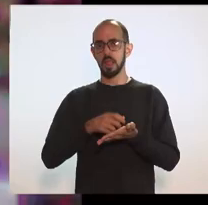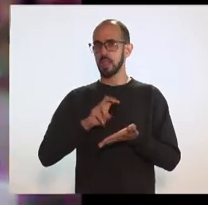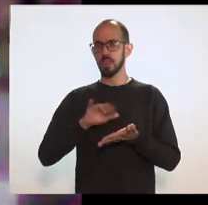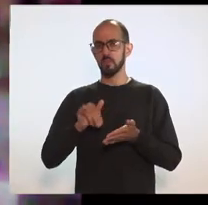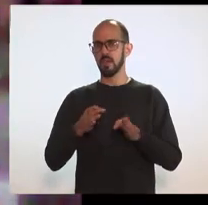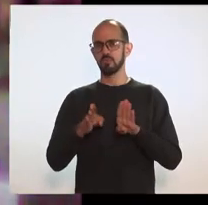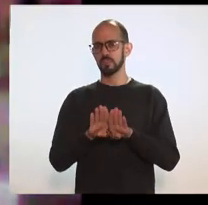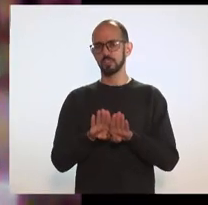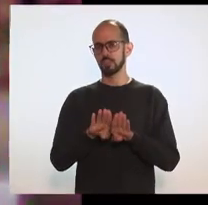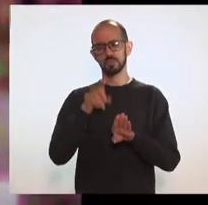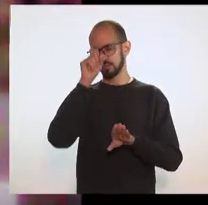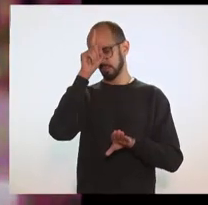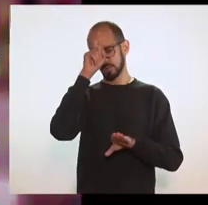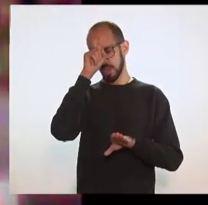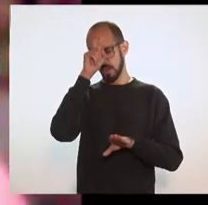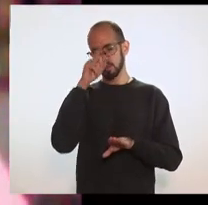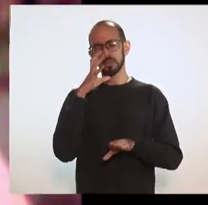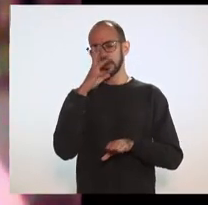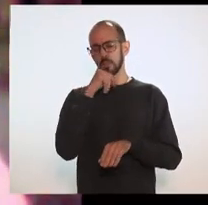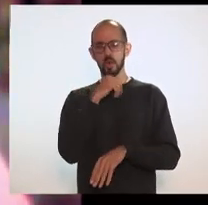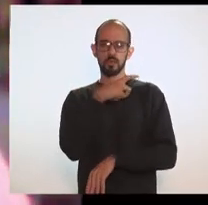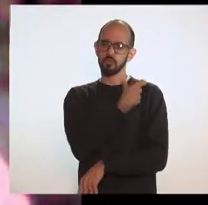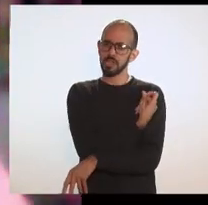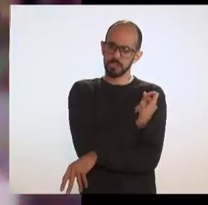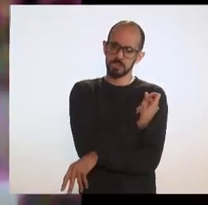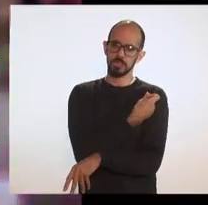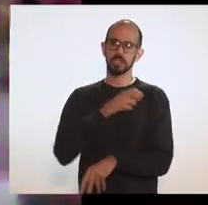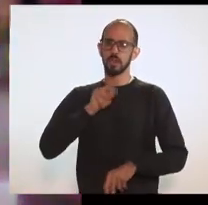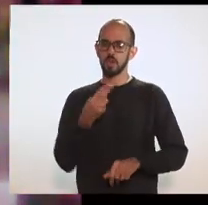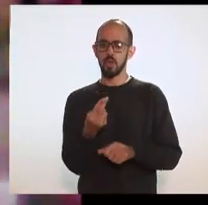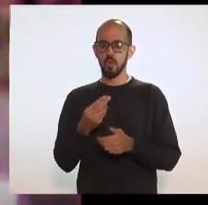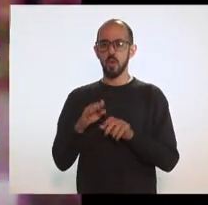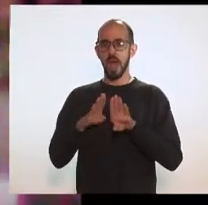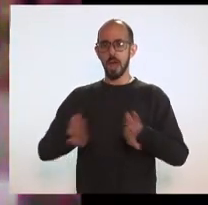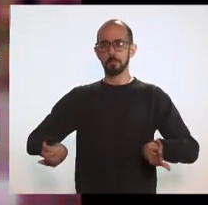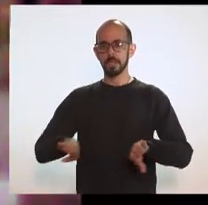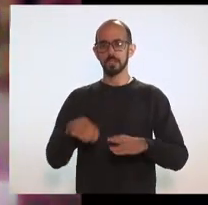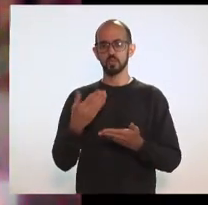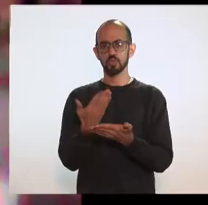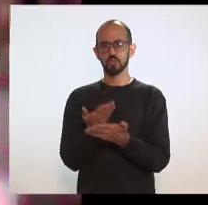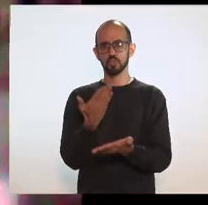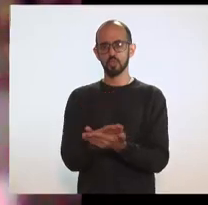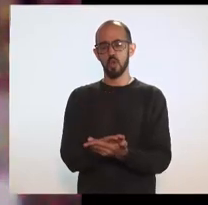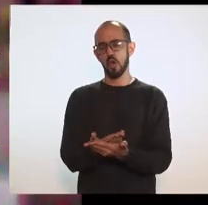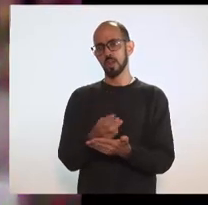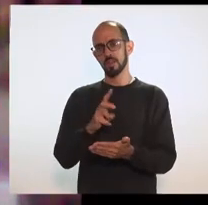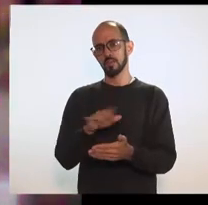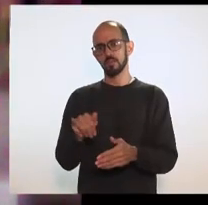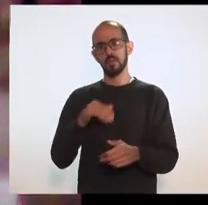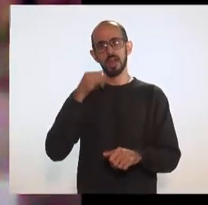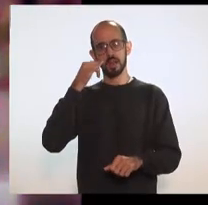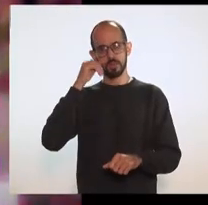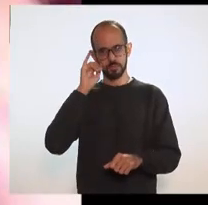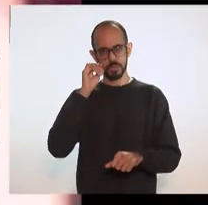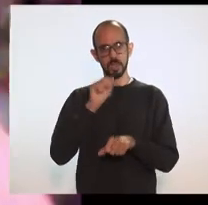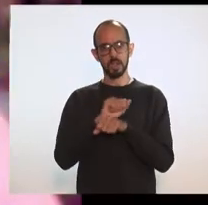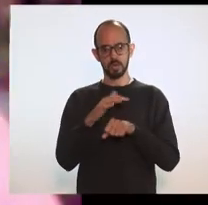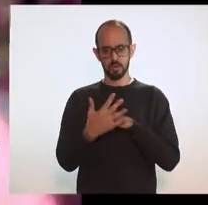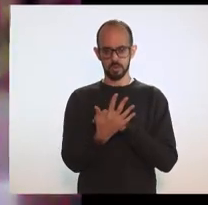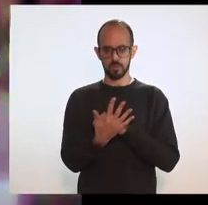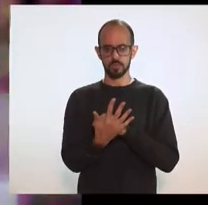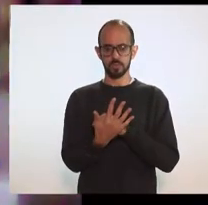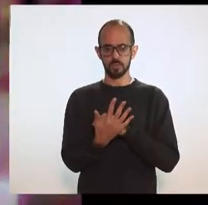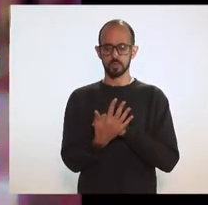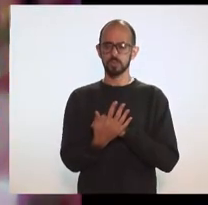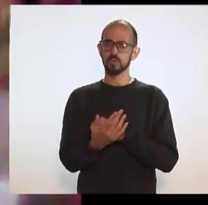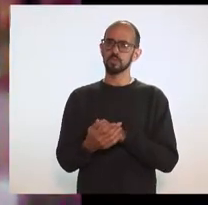retardando o acesso à vacina não é descendo escola aberto e bandeira vermelha que vai se prevenir o coronelismo deu o